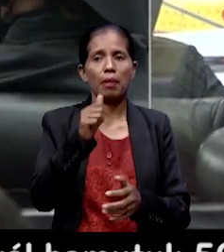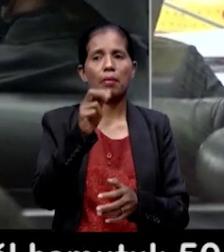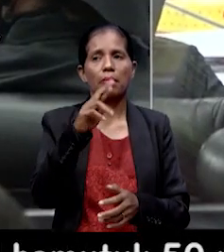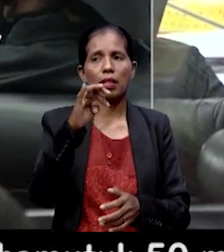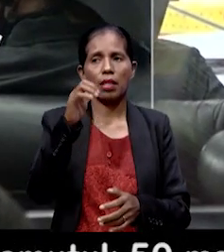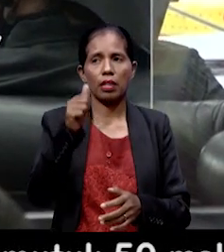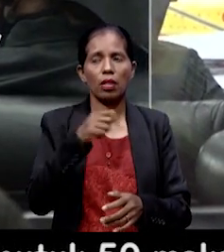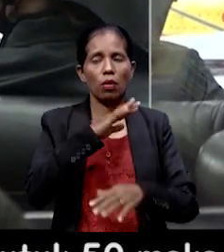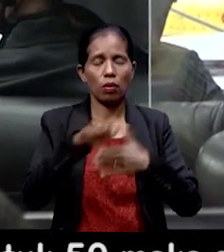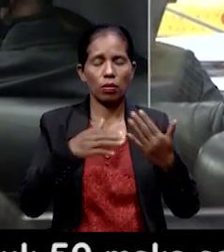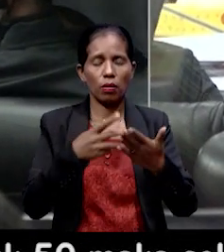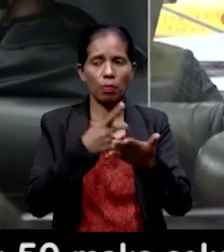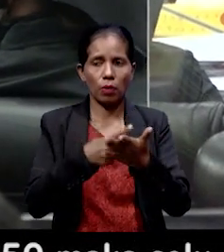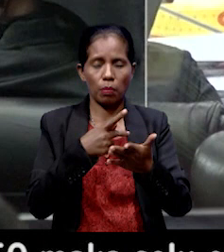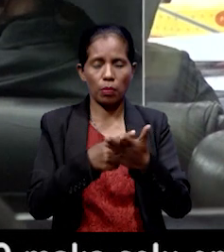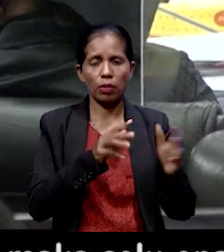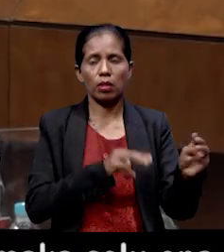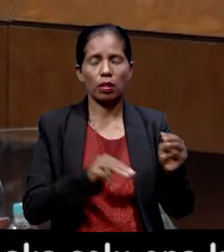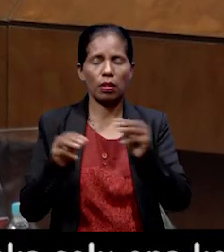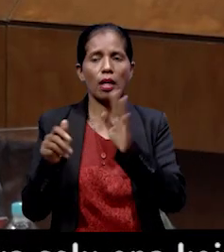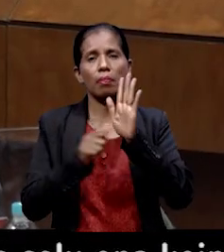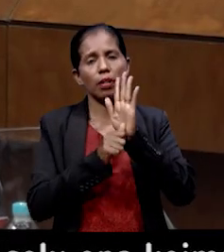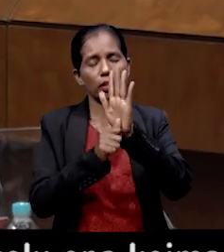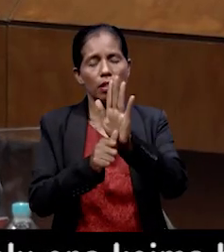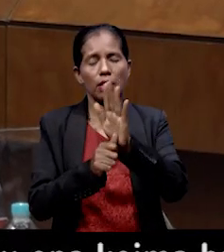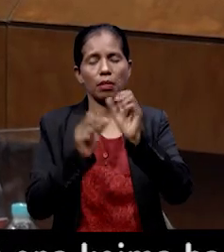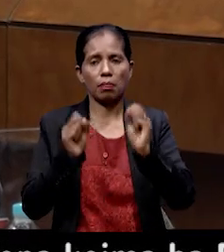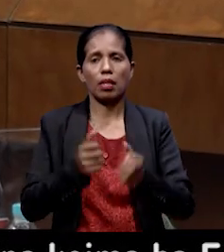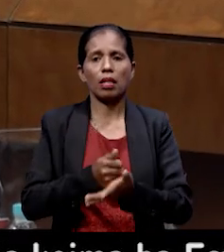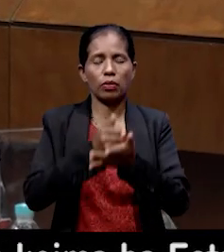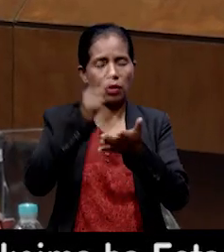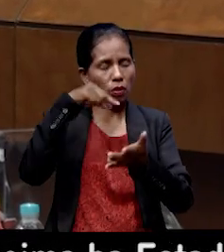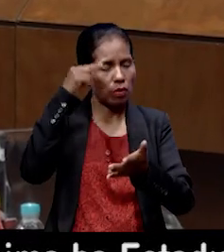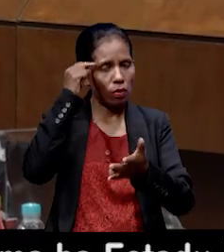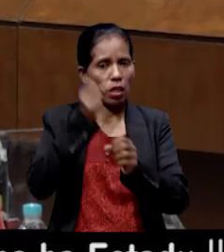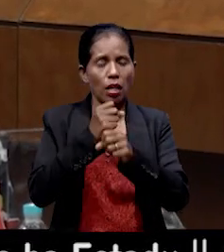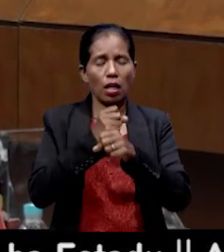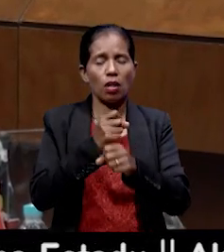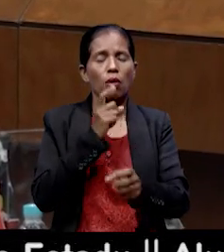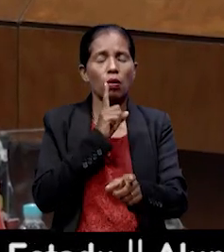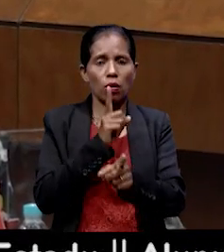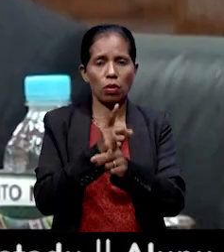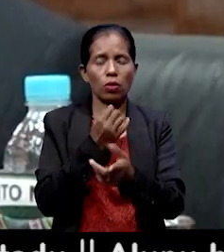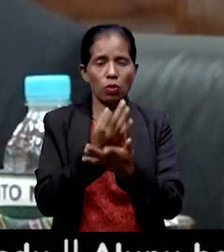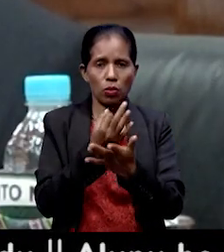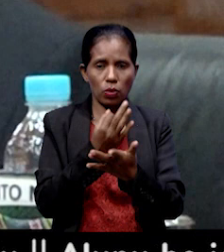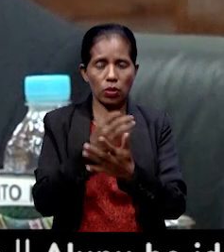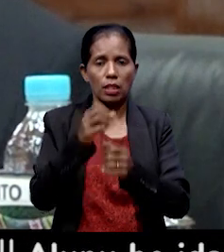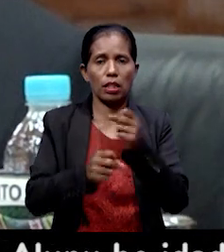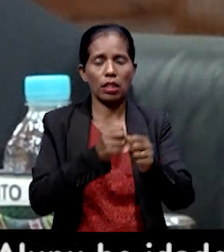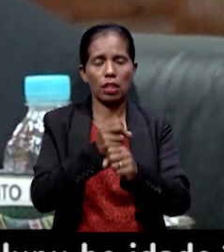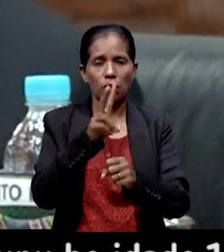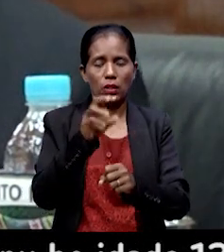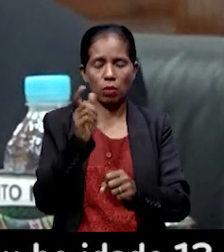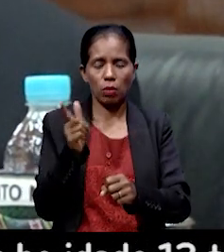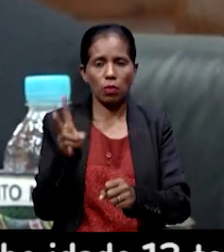hatetem maioria proposta alteração ne be apresenta atu bele ajuda governo halos orçamento batinen rihun rua ruanulu resen rua mai